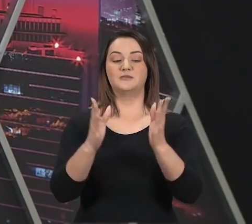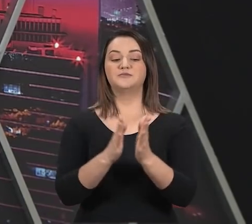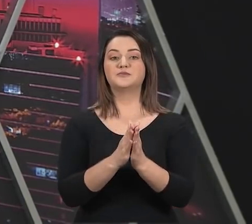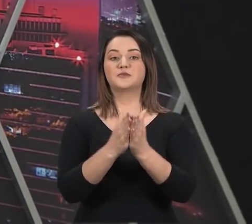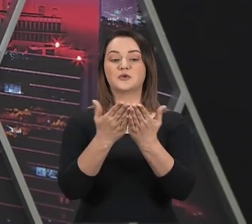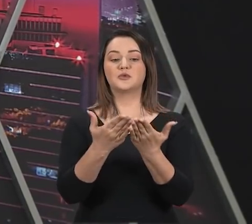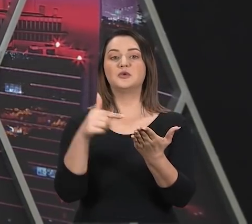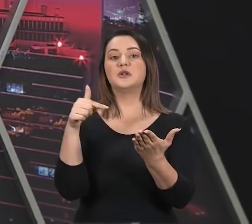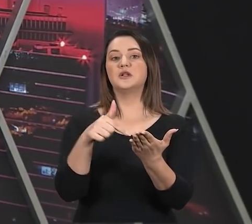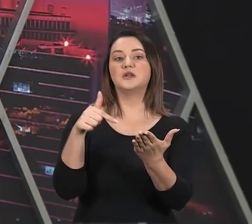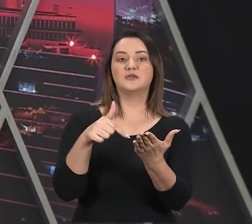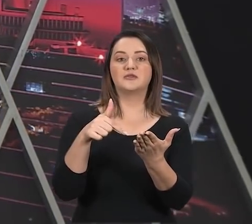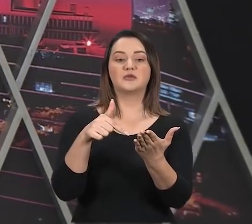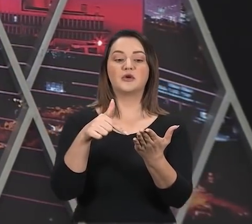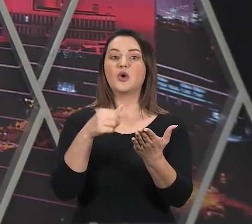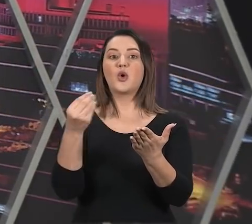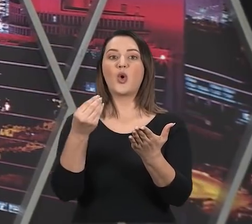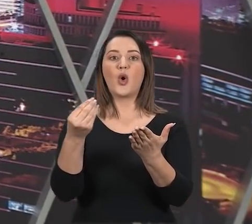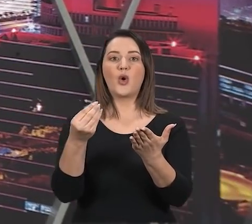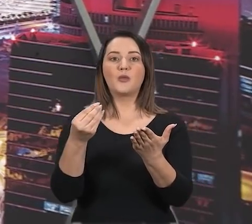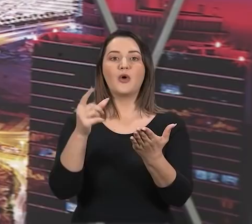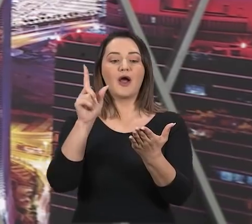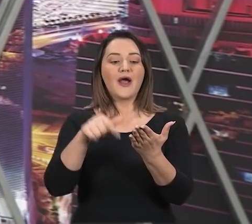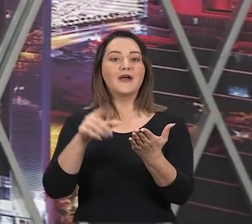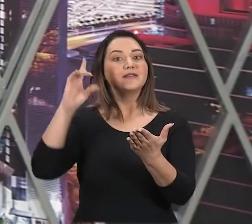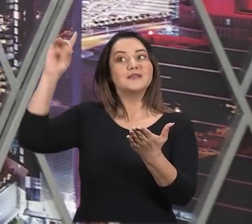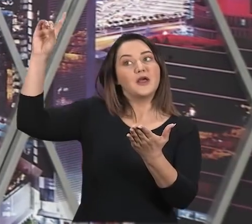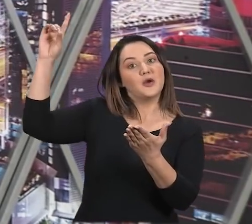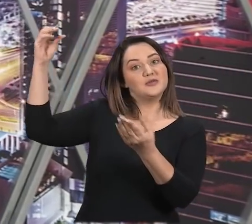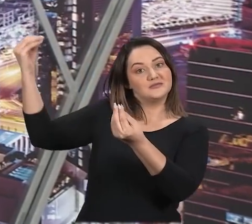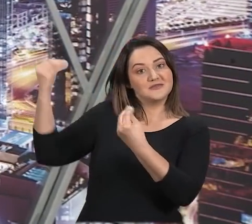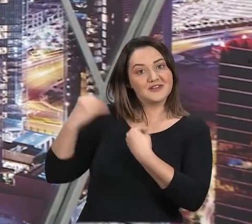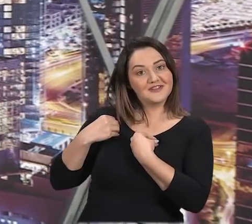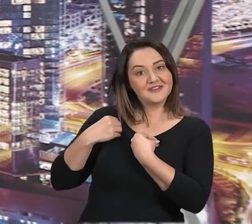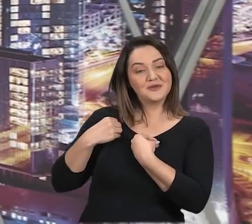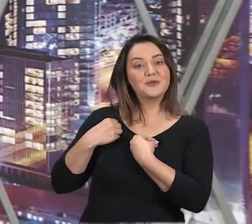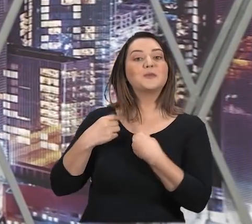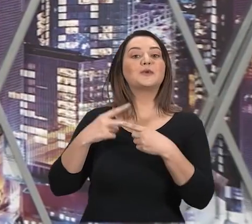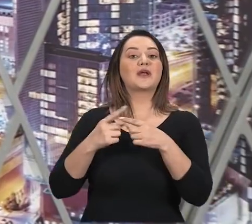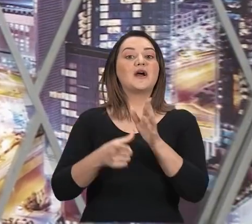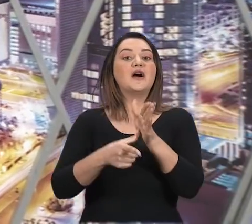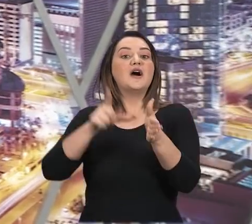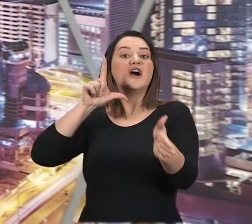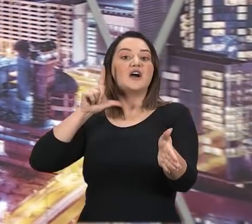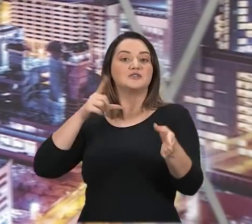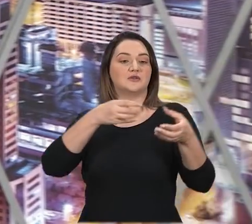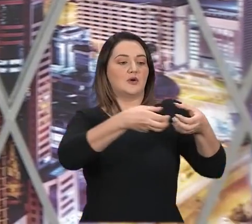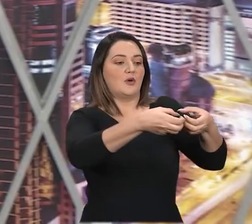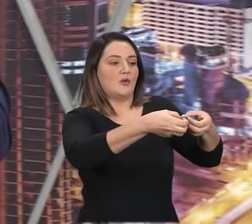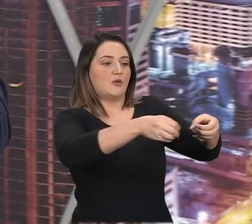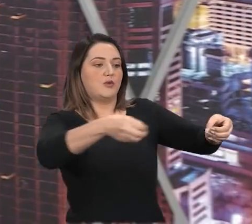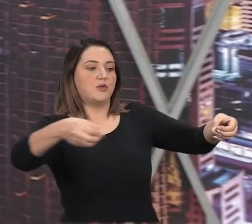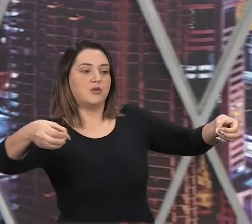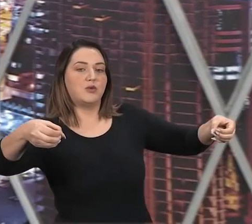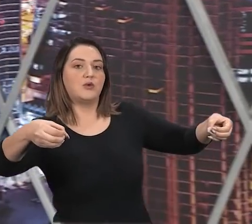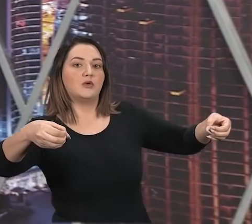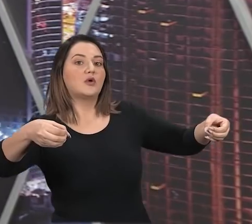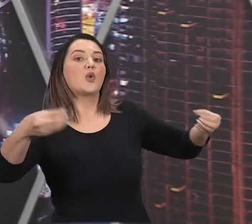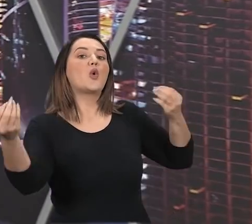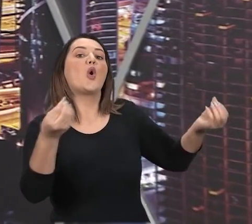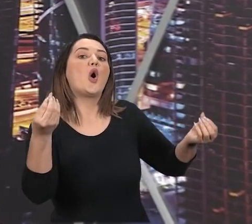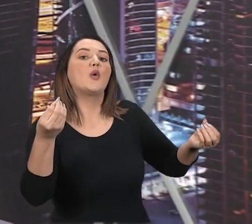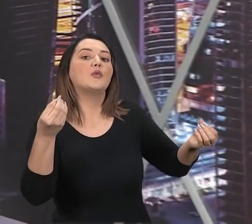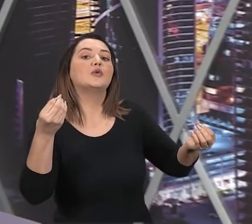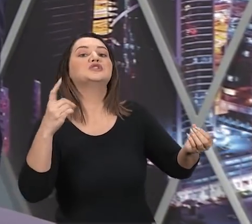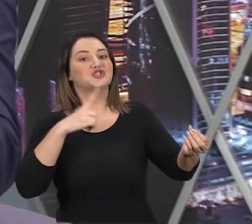Ok, esse livro chegou até nós de uma maneira sobrenatural, de uma maneira divina, porque antes mesmo de existir a Bíblia, Deus falava